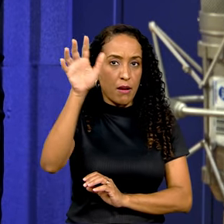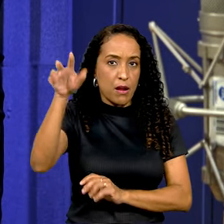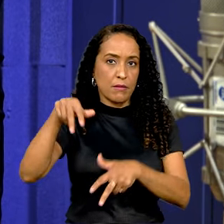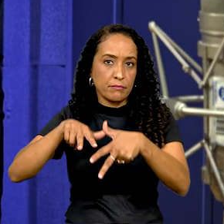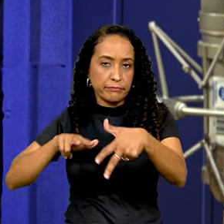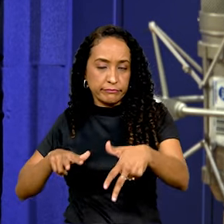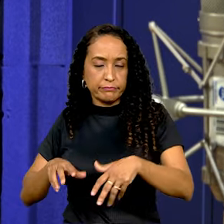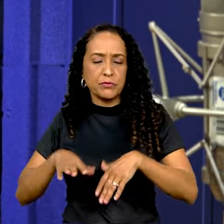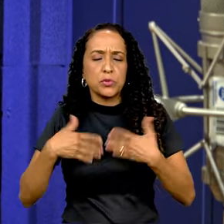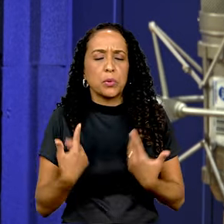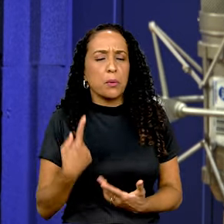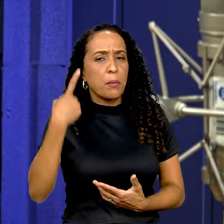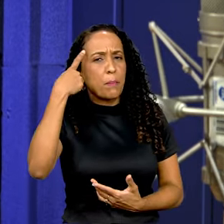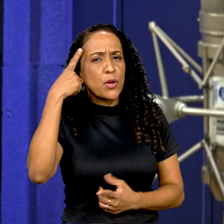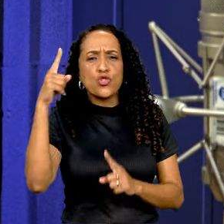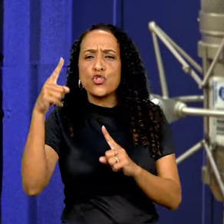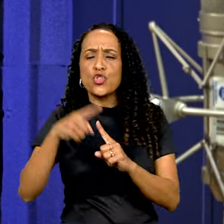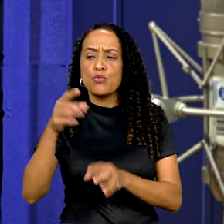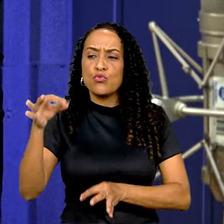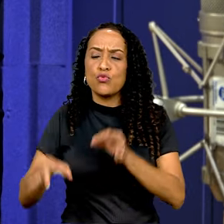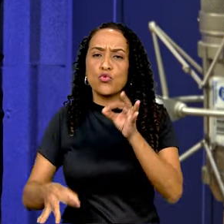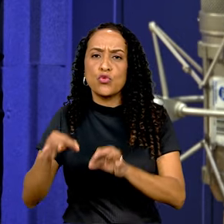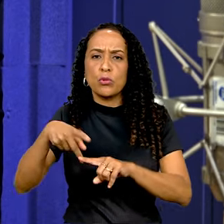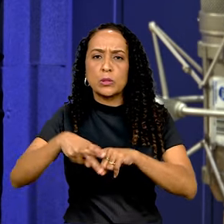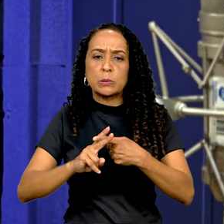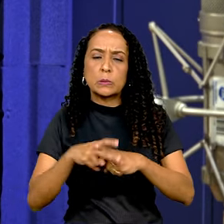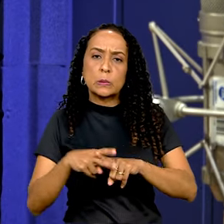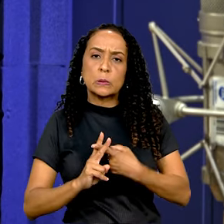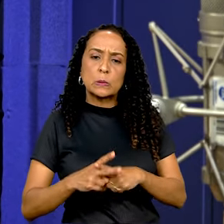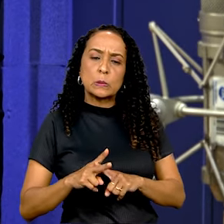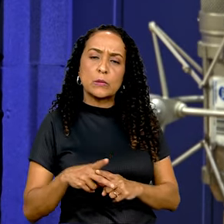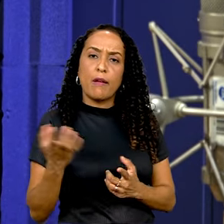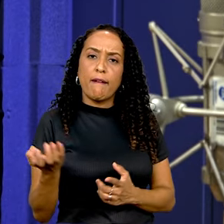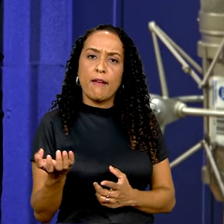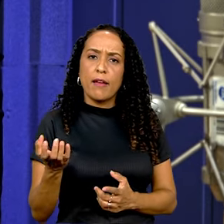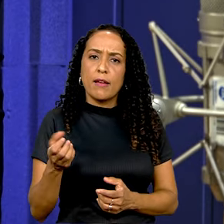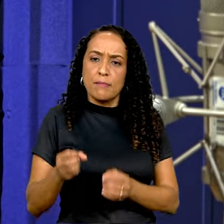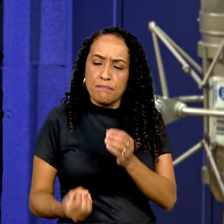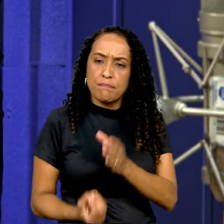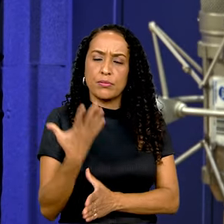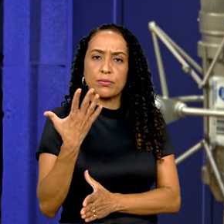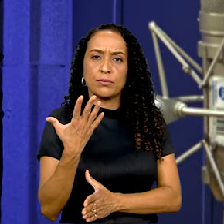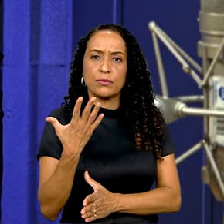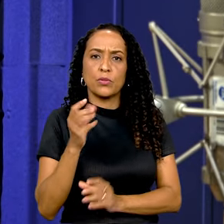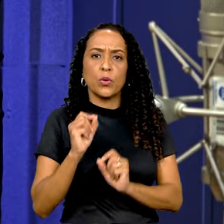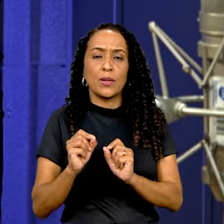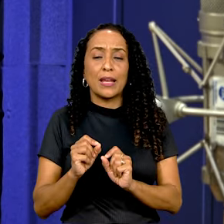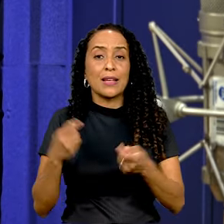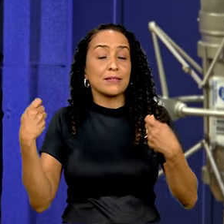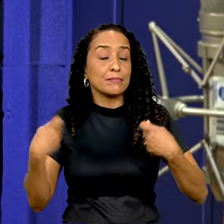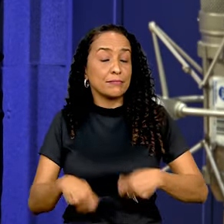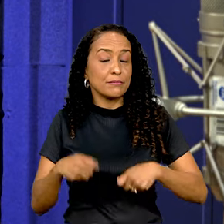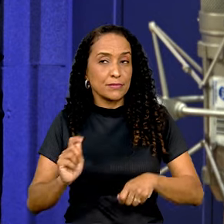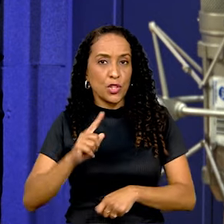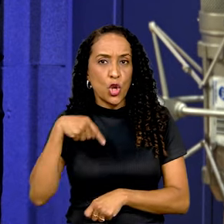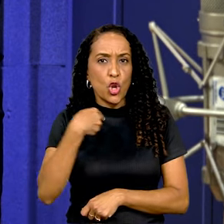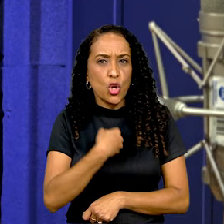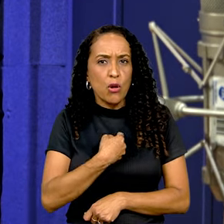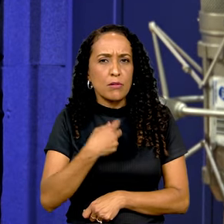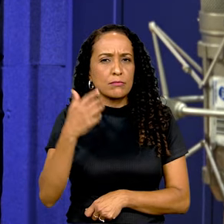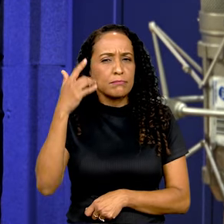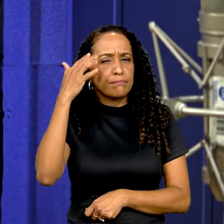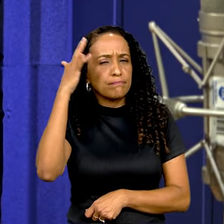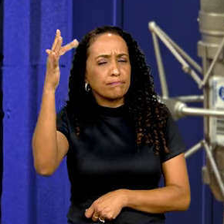então quando a gente pensa que tipo de justiça reparatória que a gente quer ver implementada é necessário que a gente